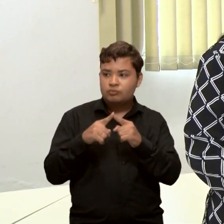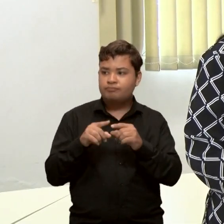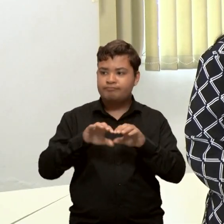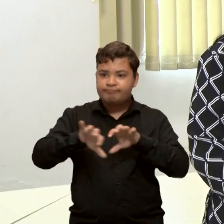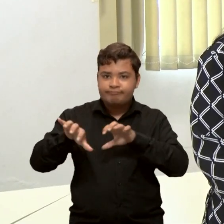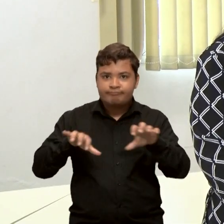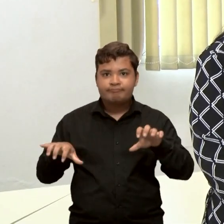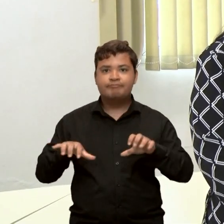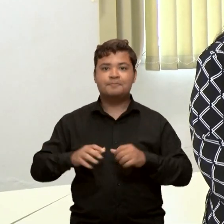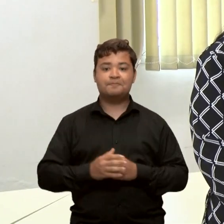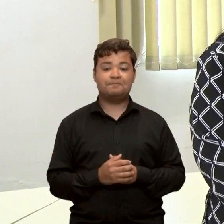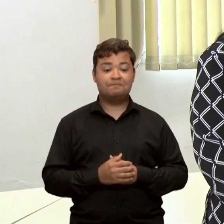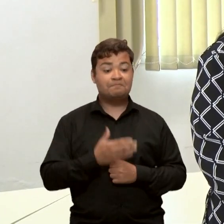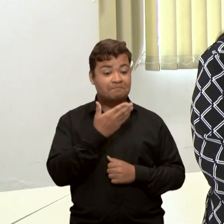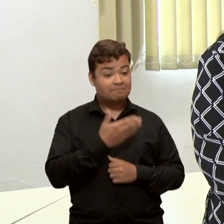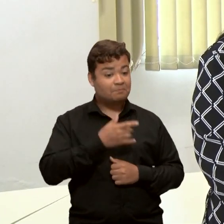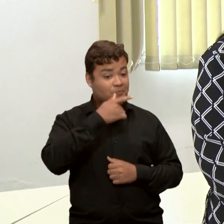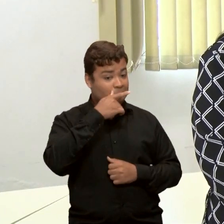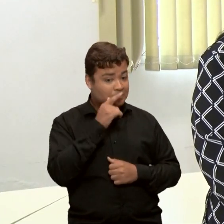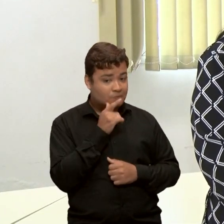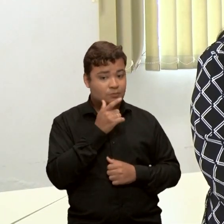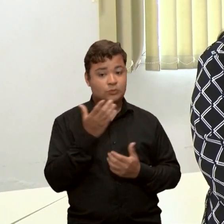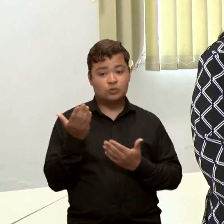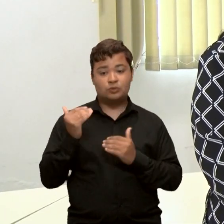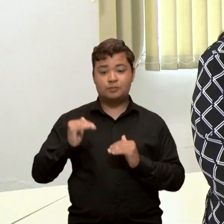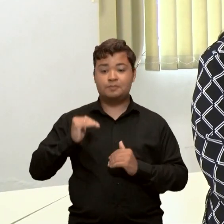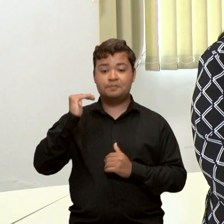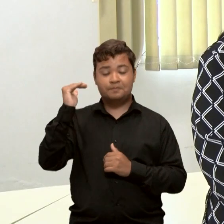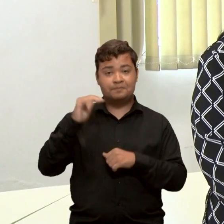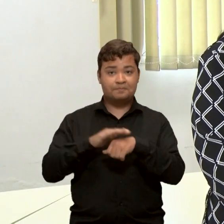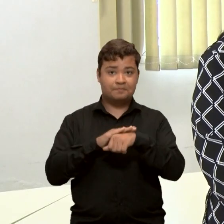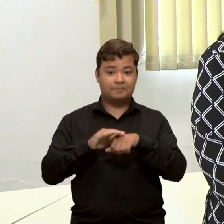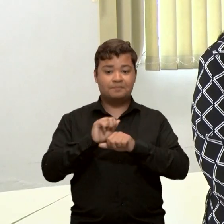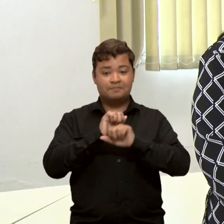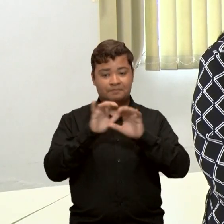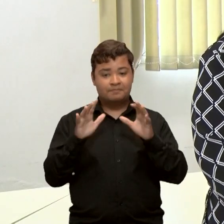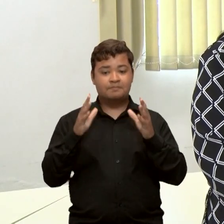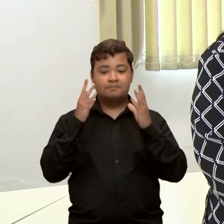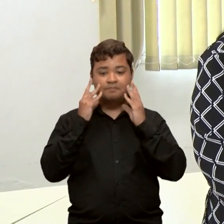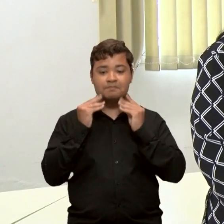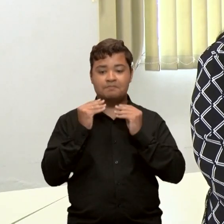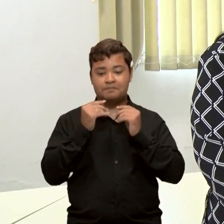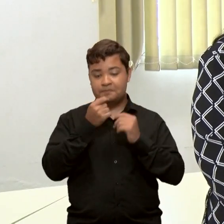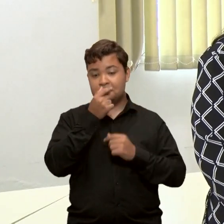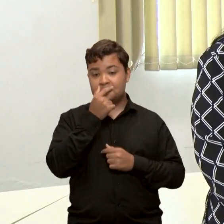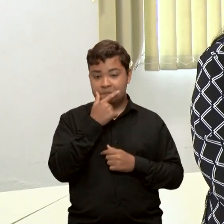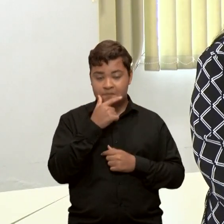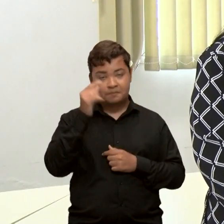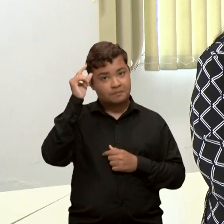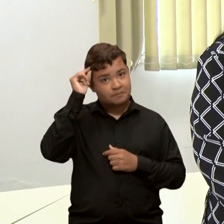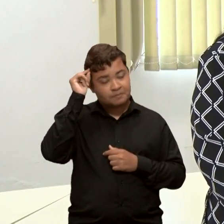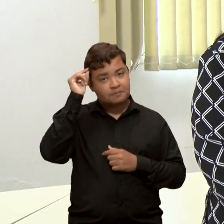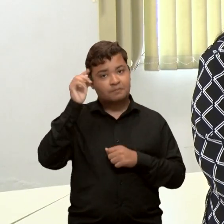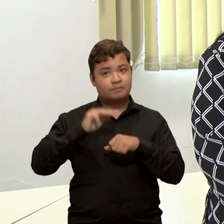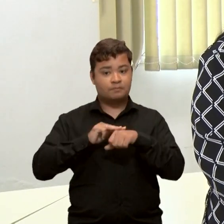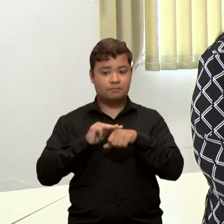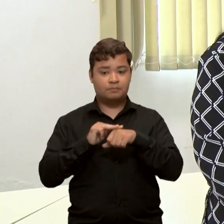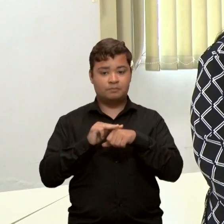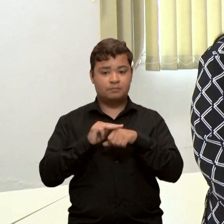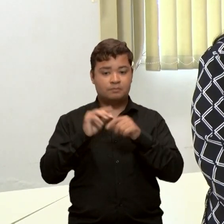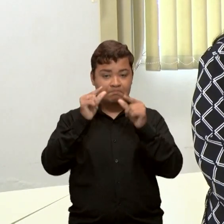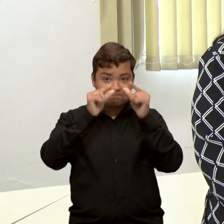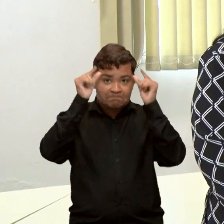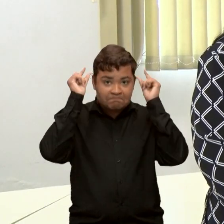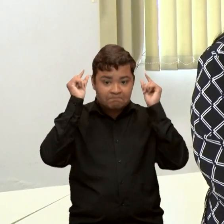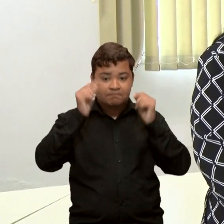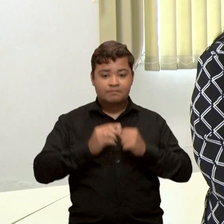Soares, sou um jovem adulto de pele clara, tenho os cabelos castanhos escuros curtos, uso barba e bigode. Na minha